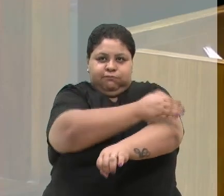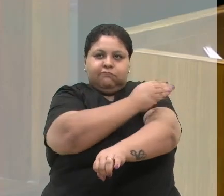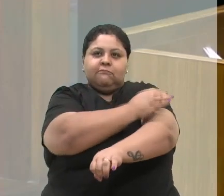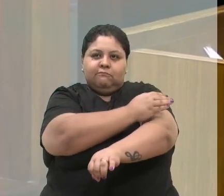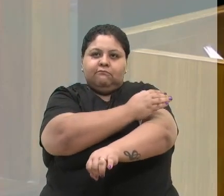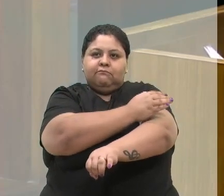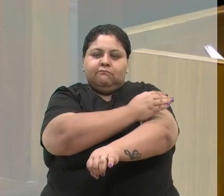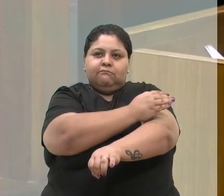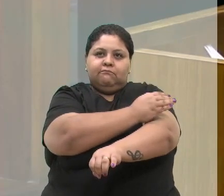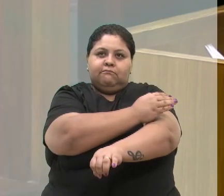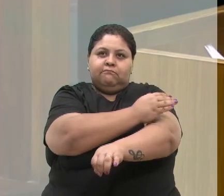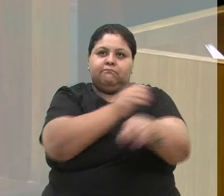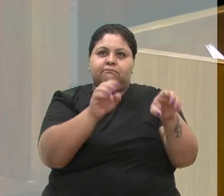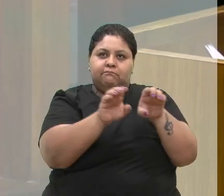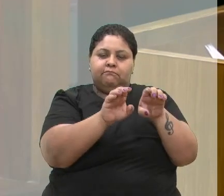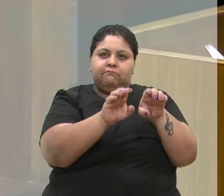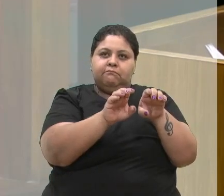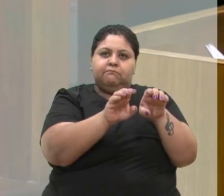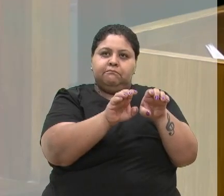a mesa,